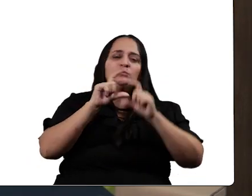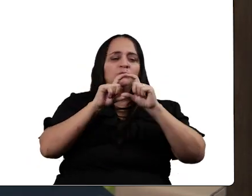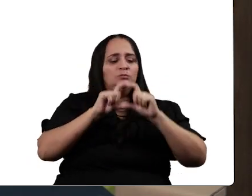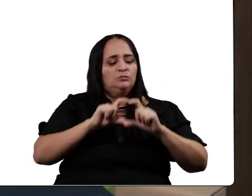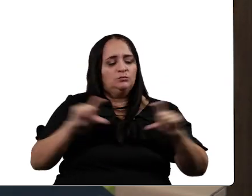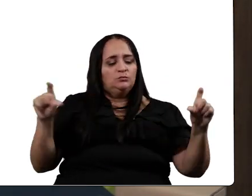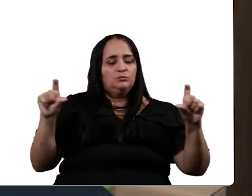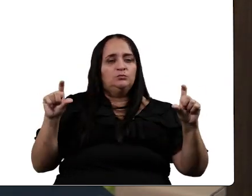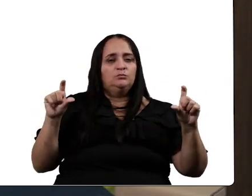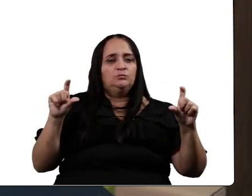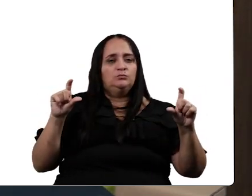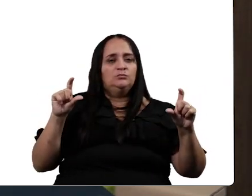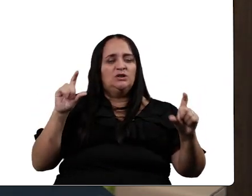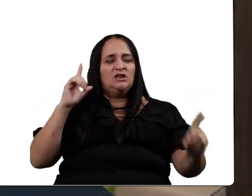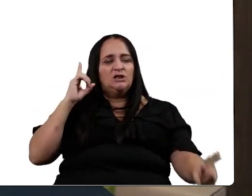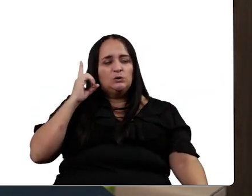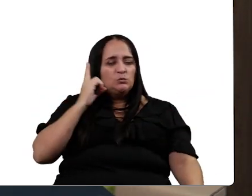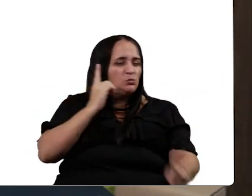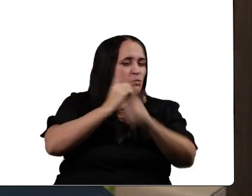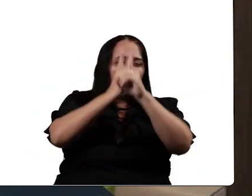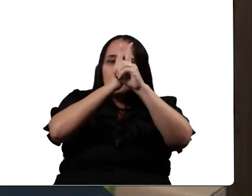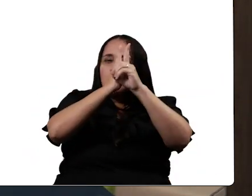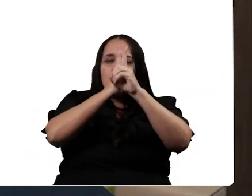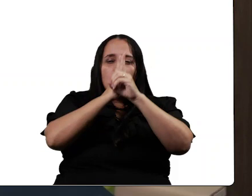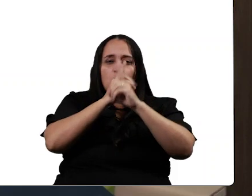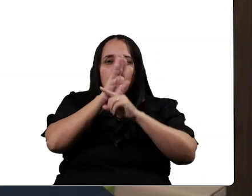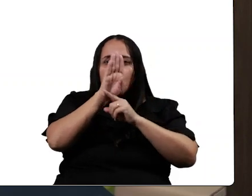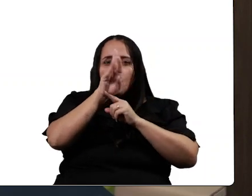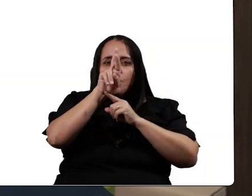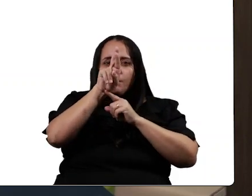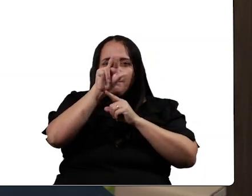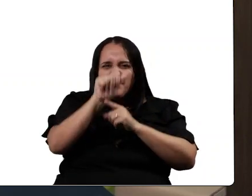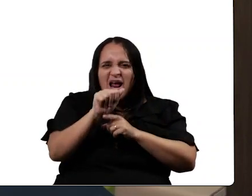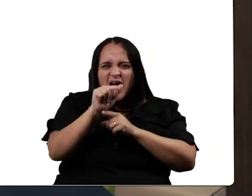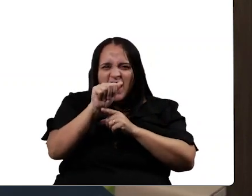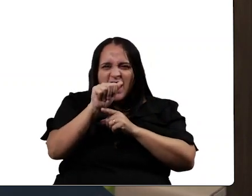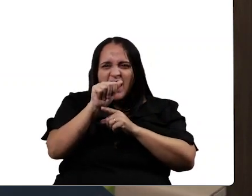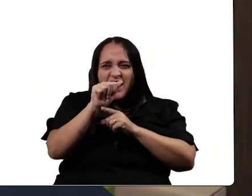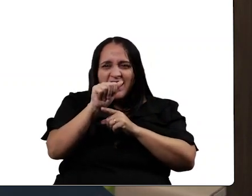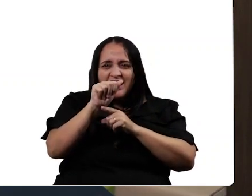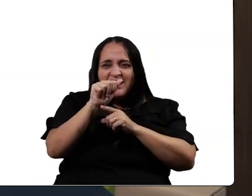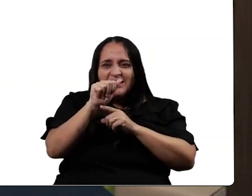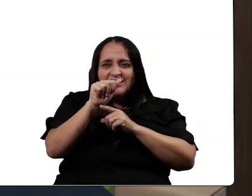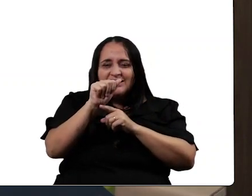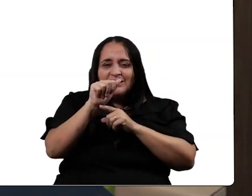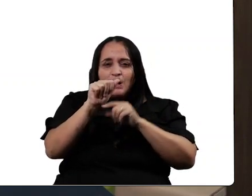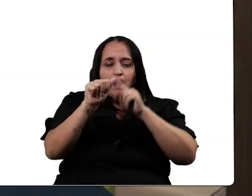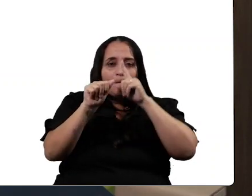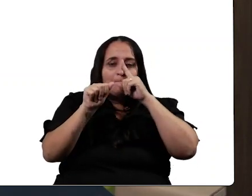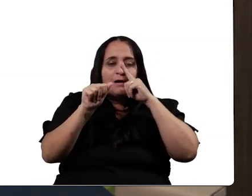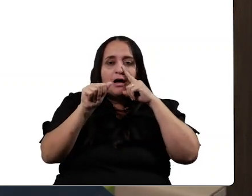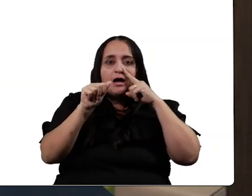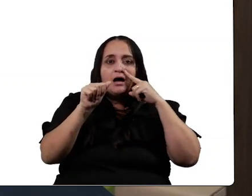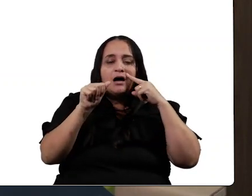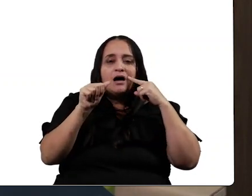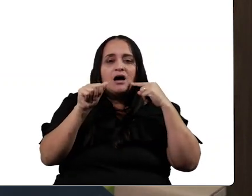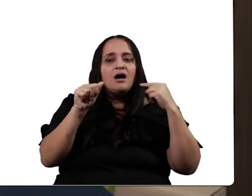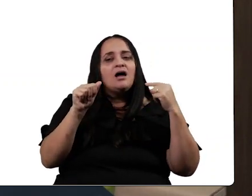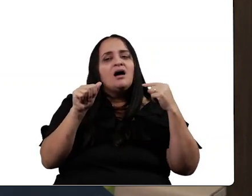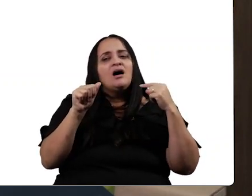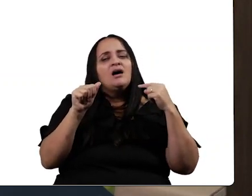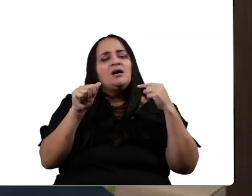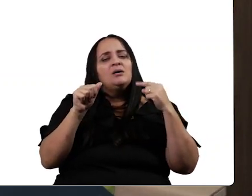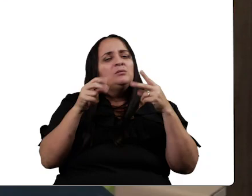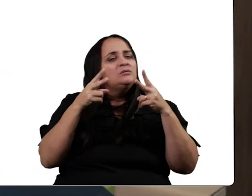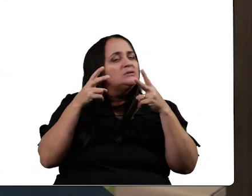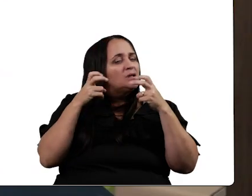embaixo tinha redescubra. O Bra da palavra redescubra estava em amarelo. Não sei